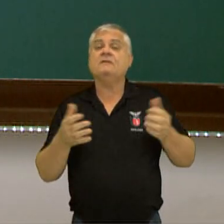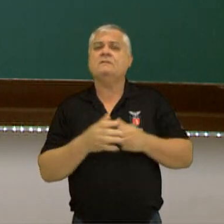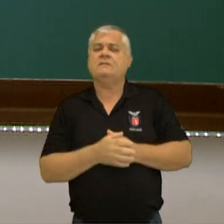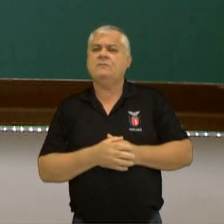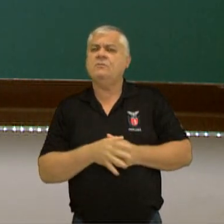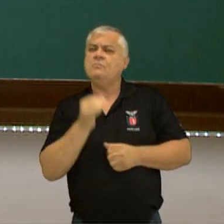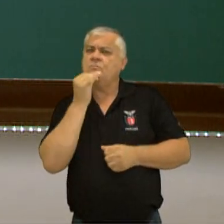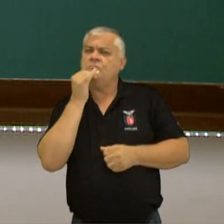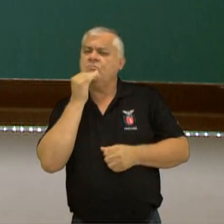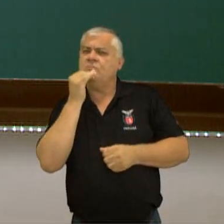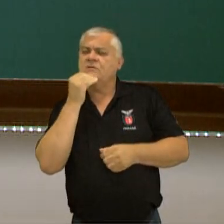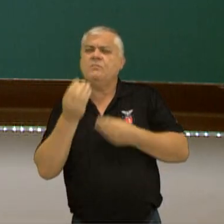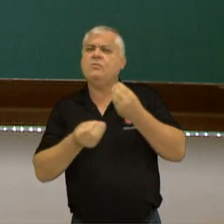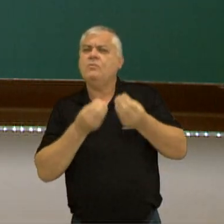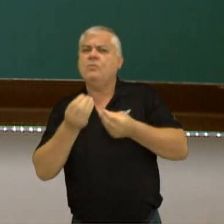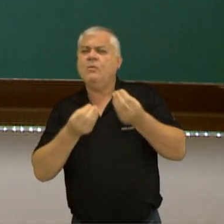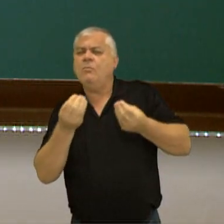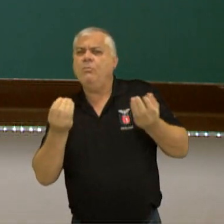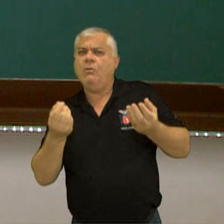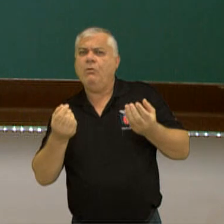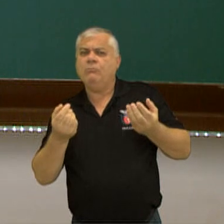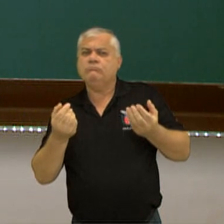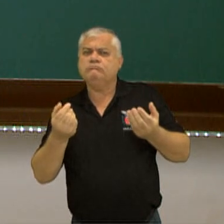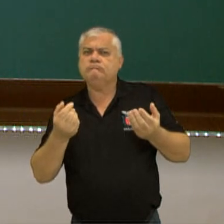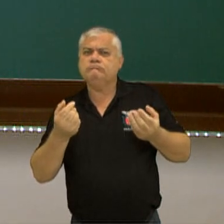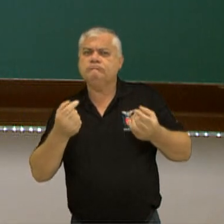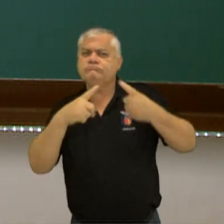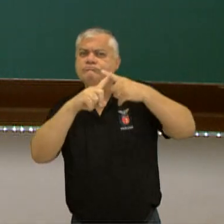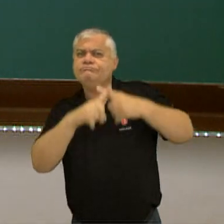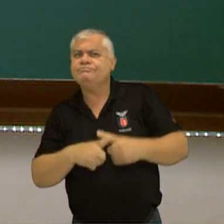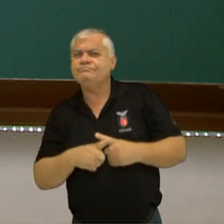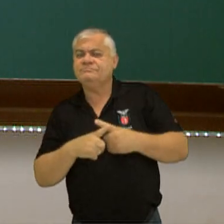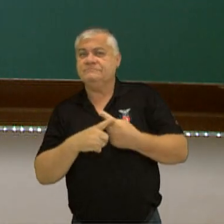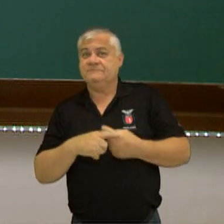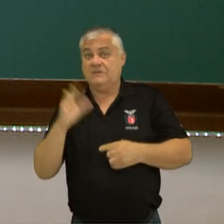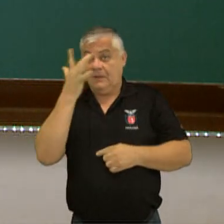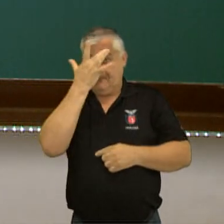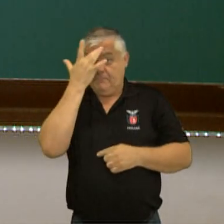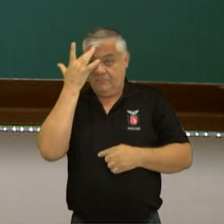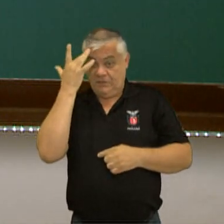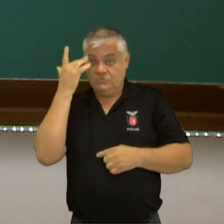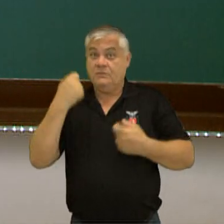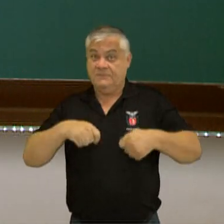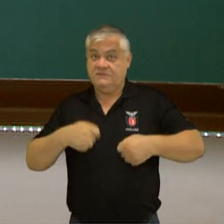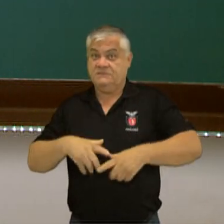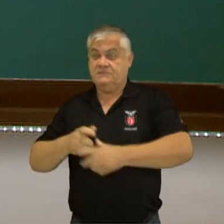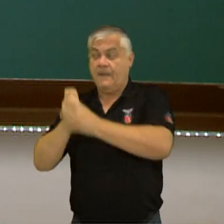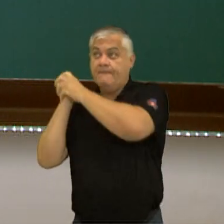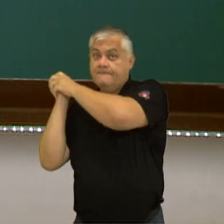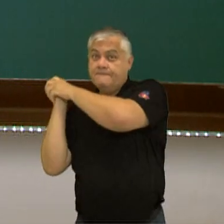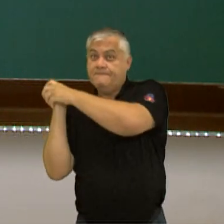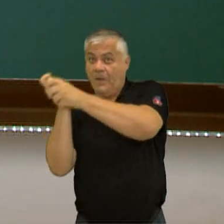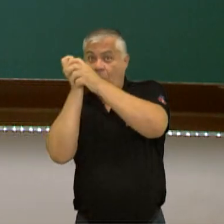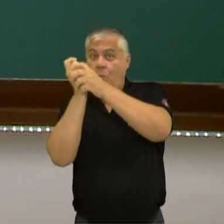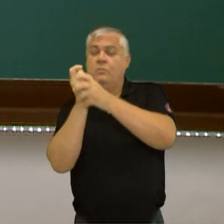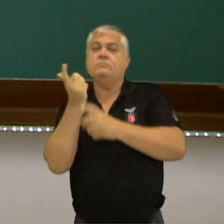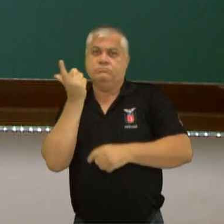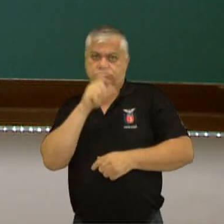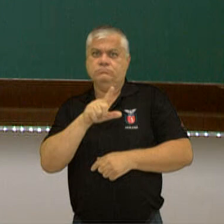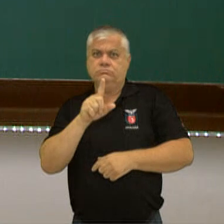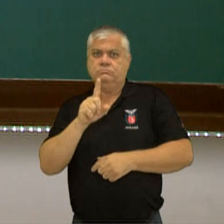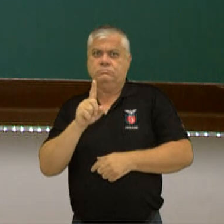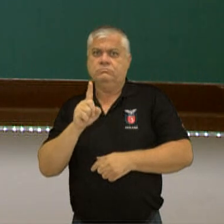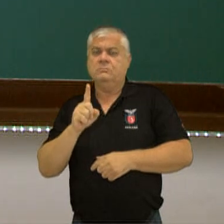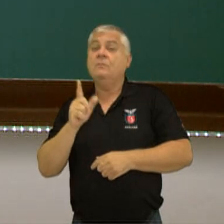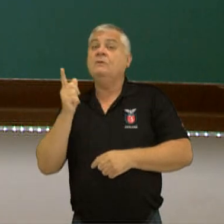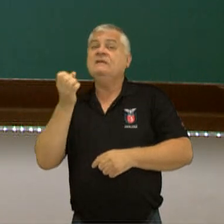Falando um pouquinho mais sobre a partida do beisebol. Então, para fazer o ponto, o batedor precisa rebater a bola. Então, para fazer o ponto, eu preciso rebater. Se eu não conseguir